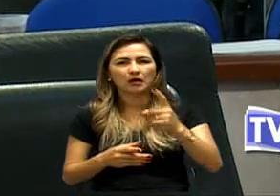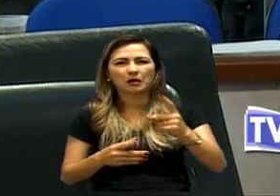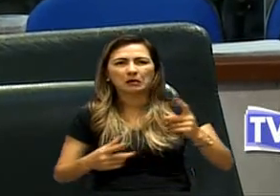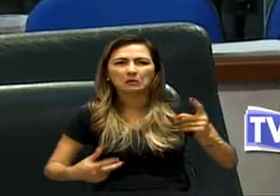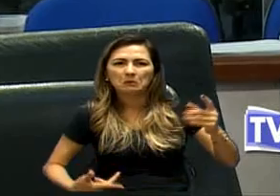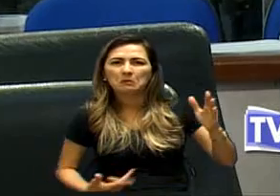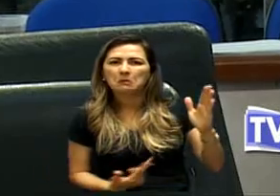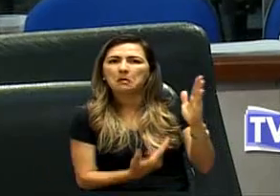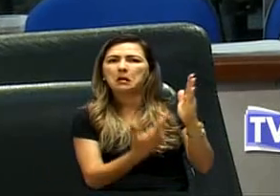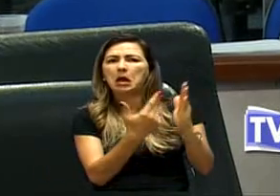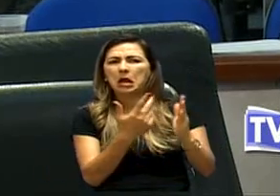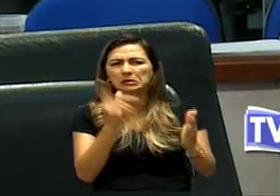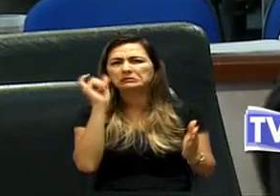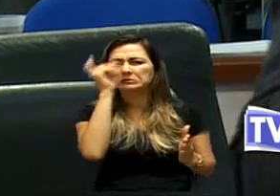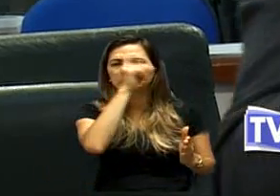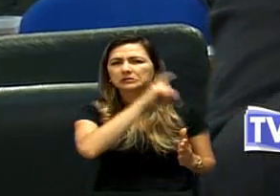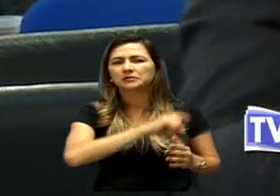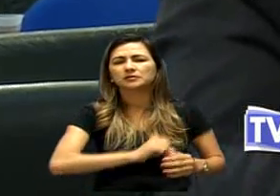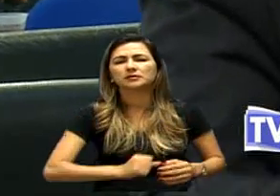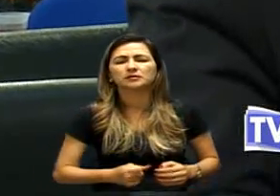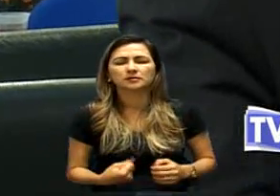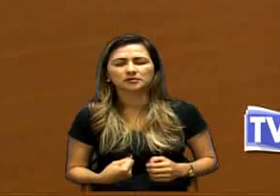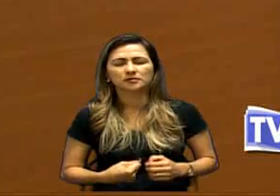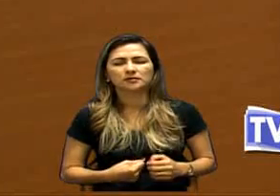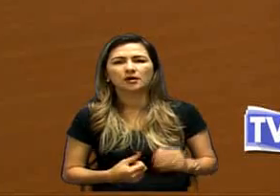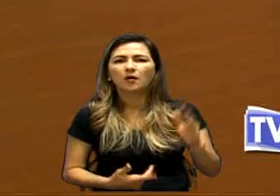que você assine junto com o seu irmão.